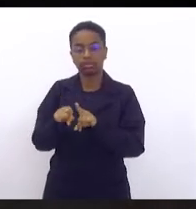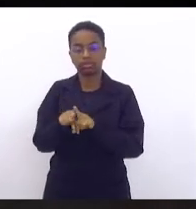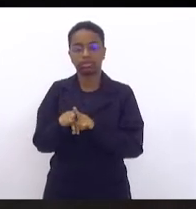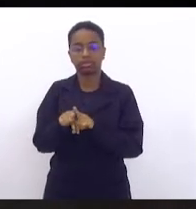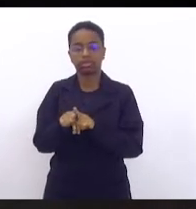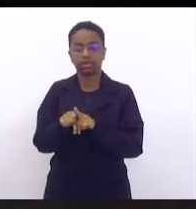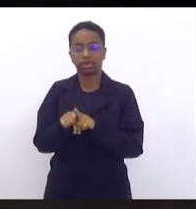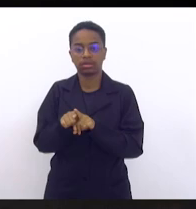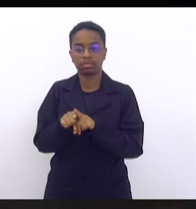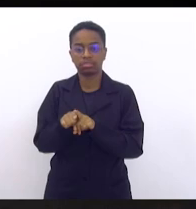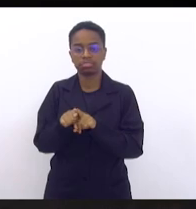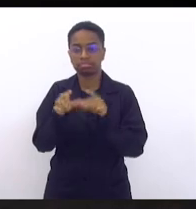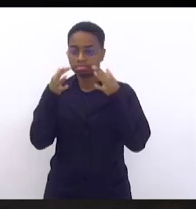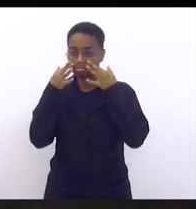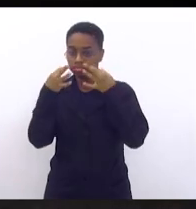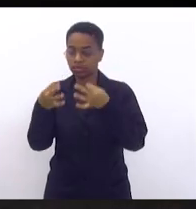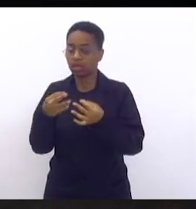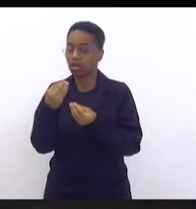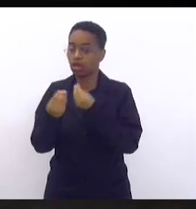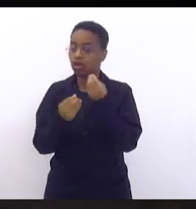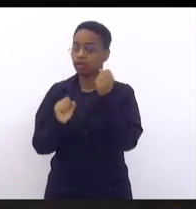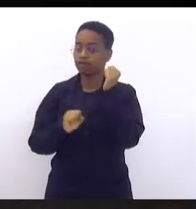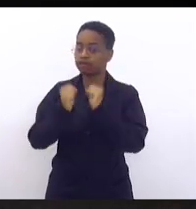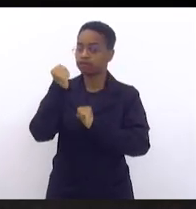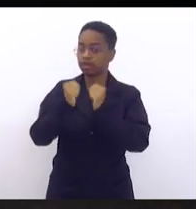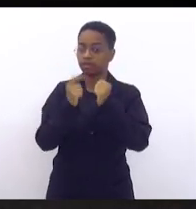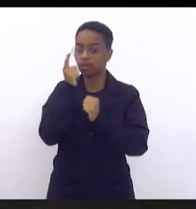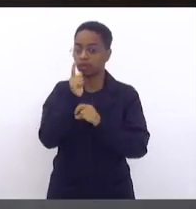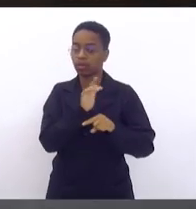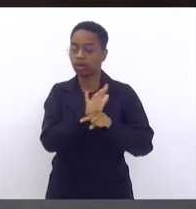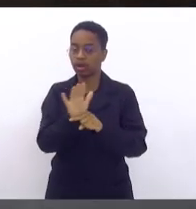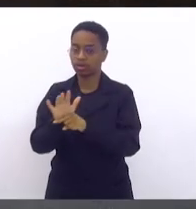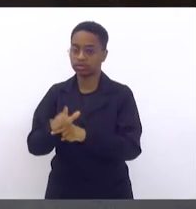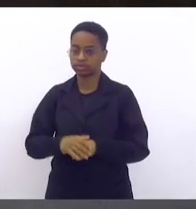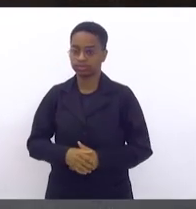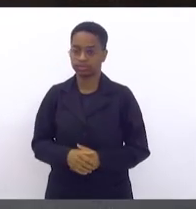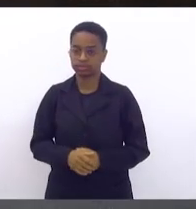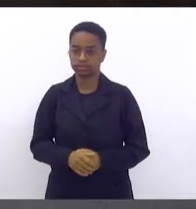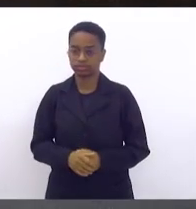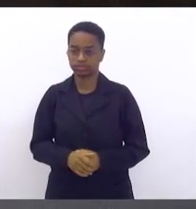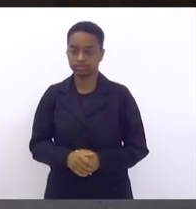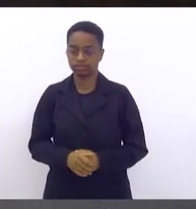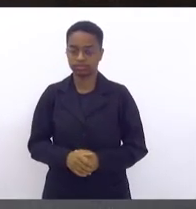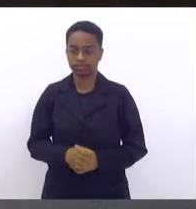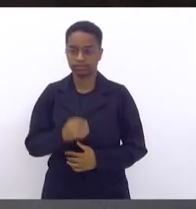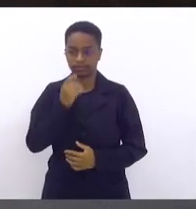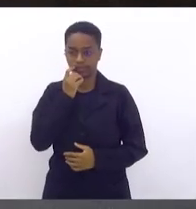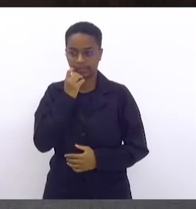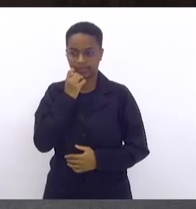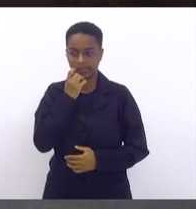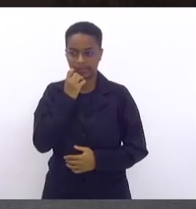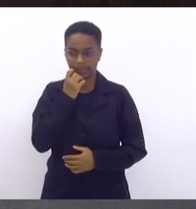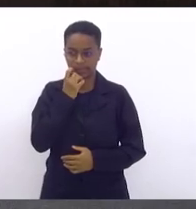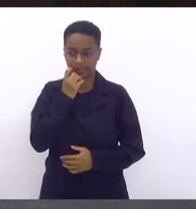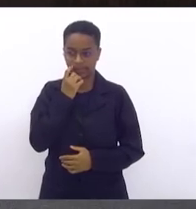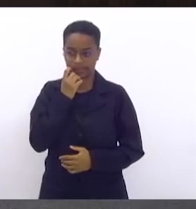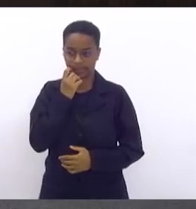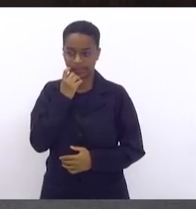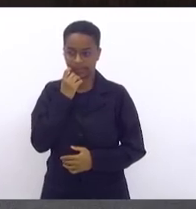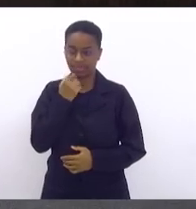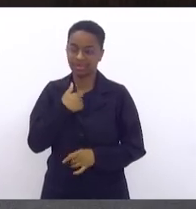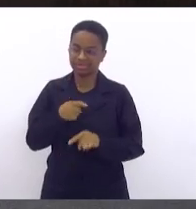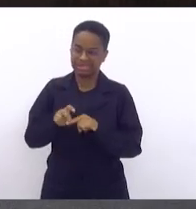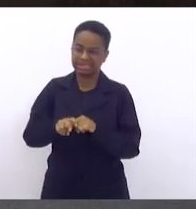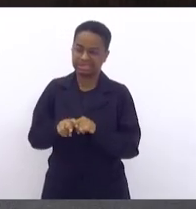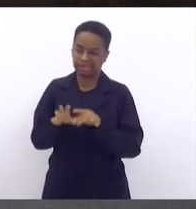notoriedade como as indústrias podem contribuir com isso bom me ouvem agora vou ficar